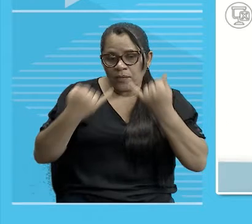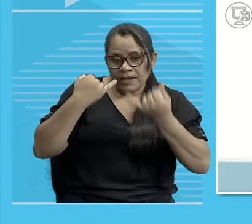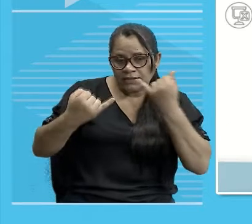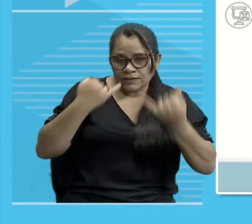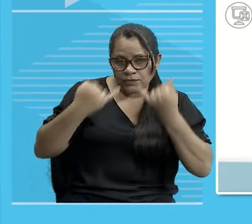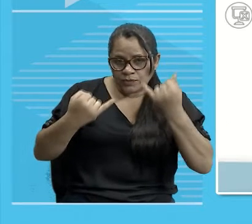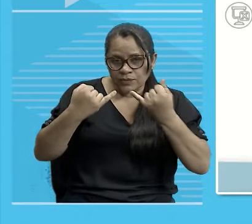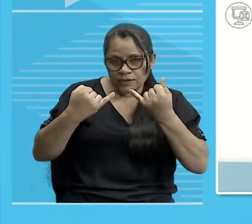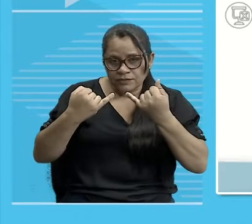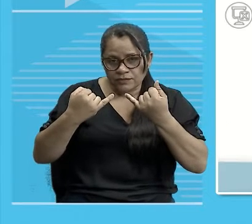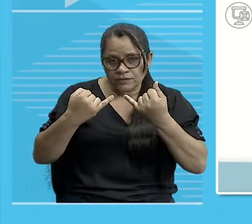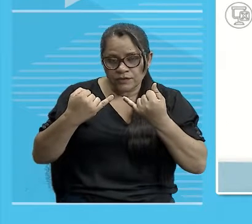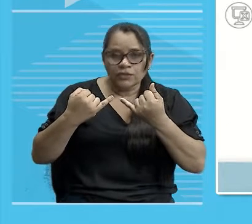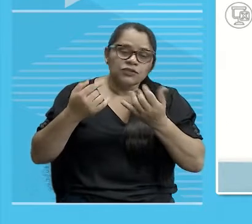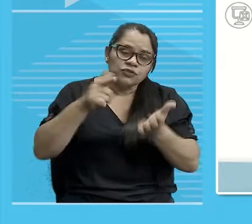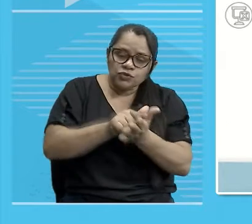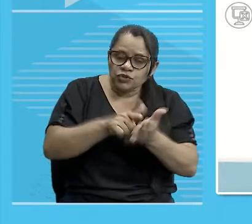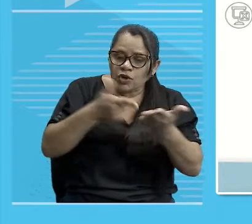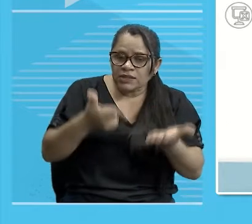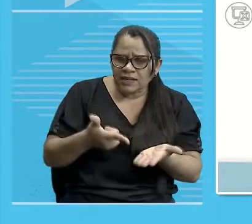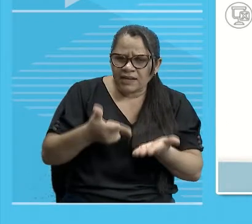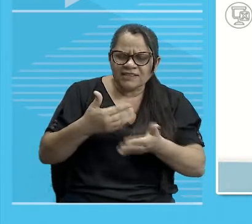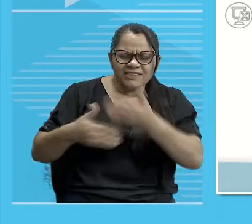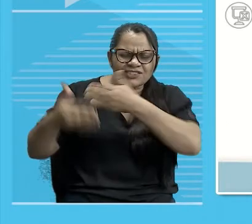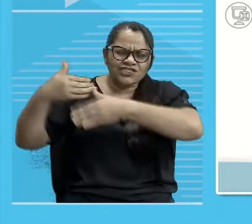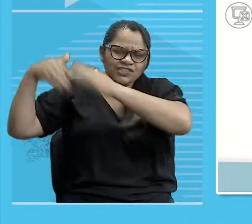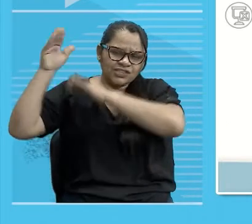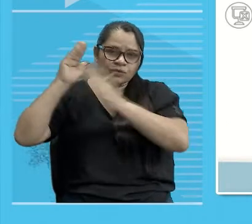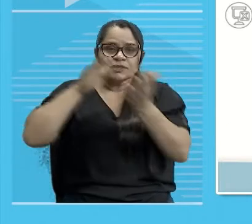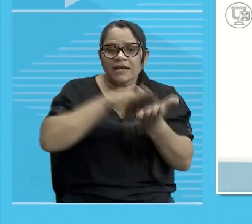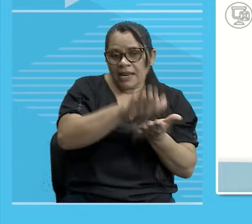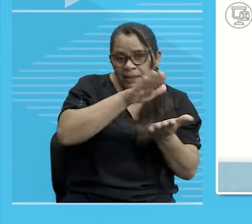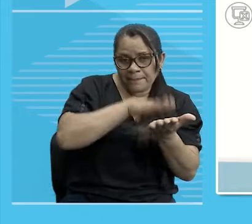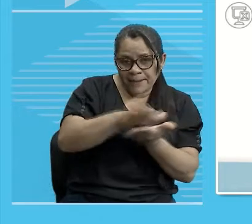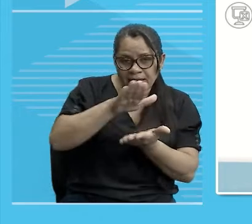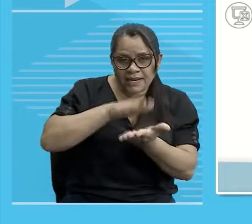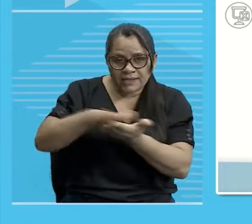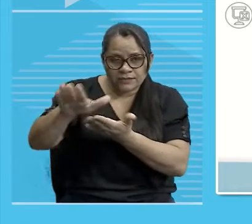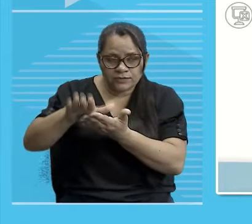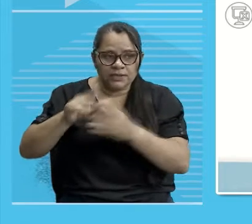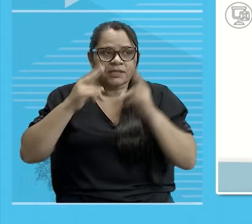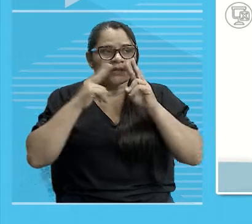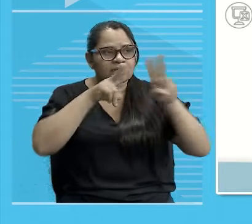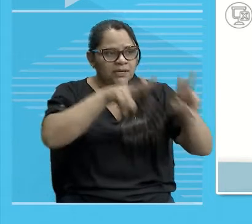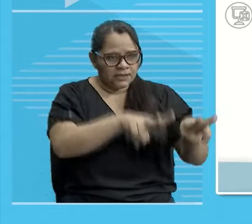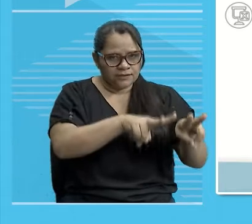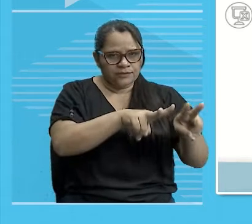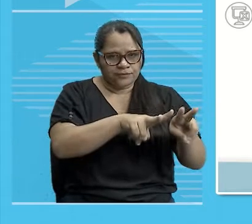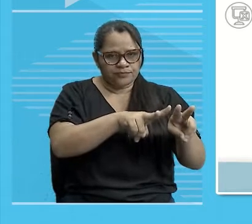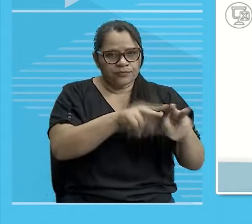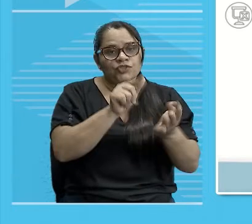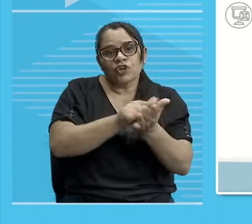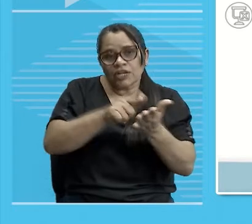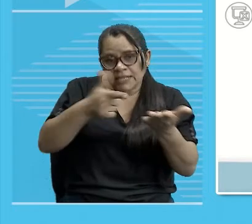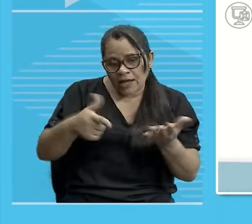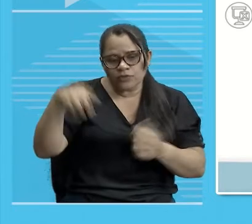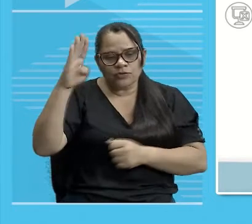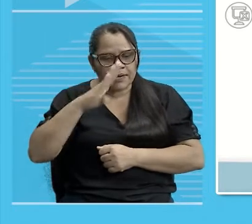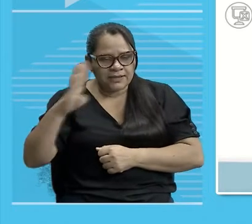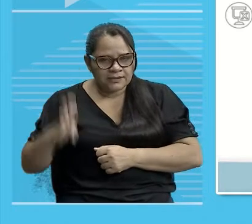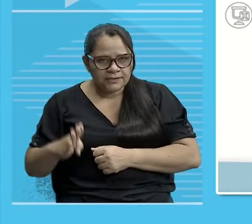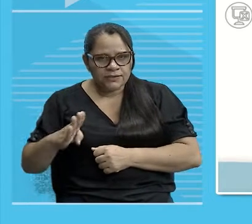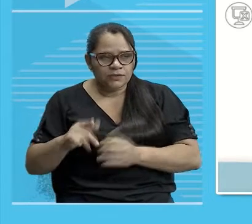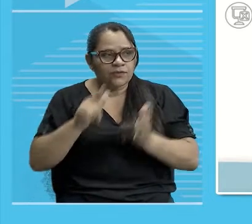jornais impressos dos antigos jornais impressos e nesse jornal do Brasil eu encontrei o que eu queria nessa